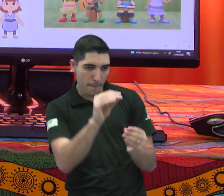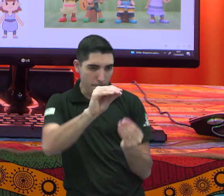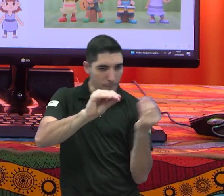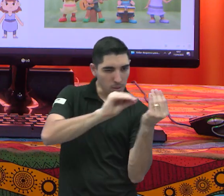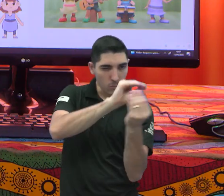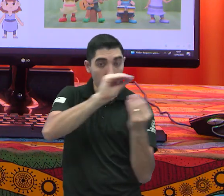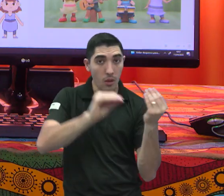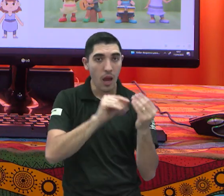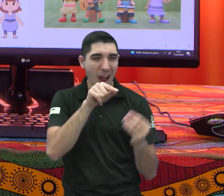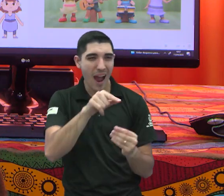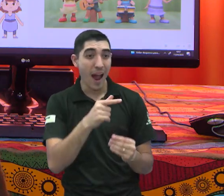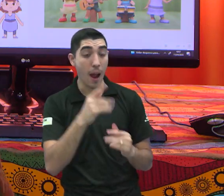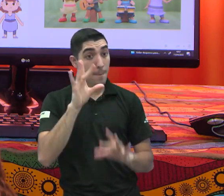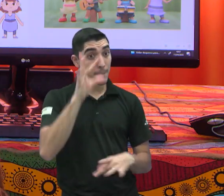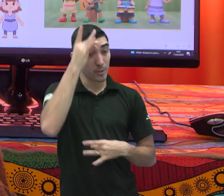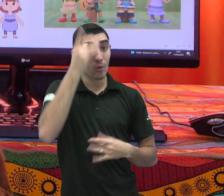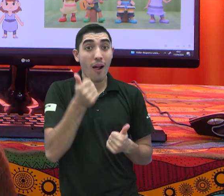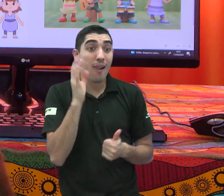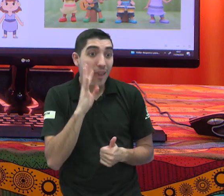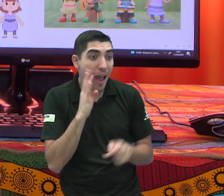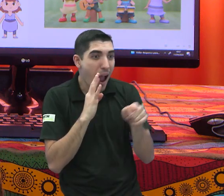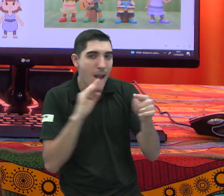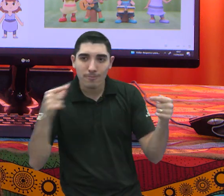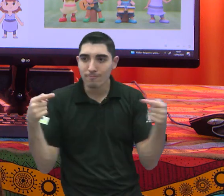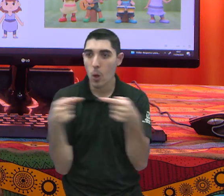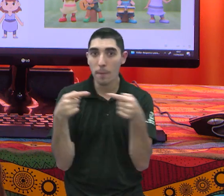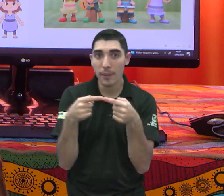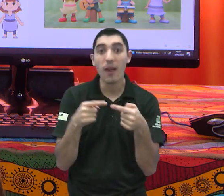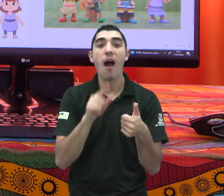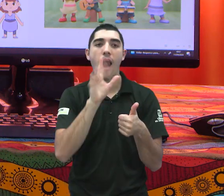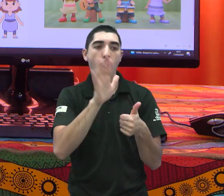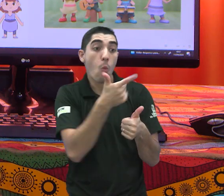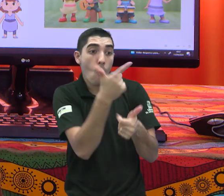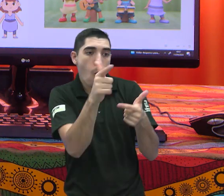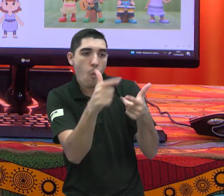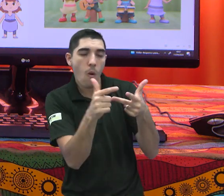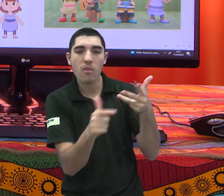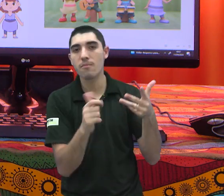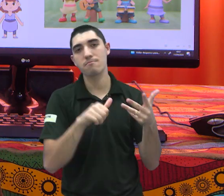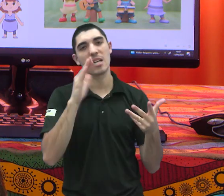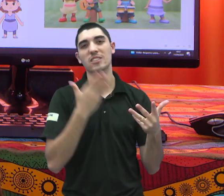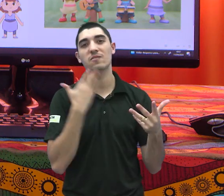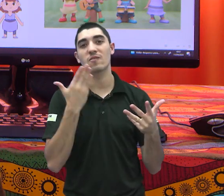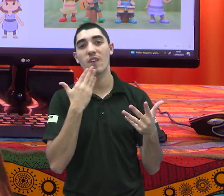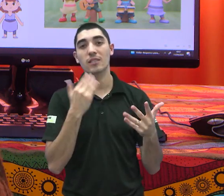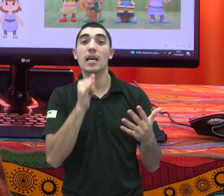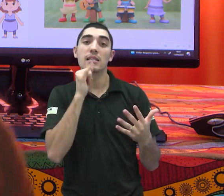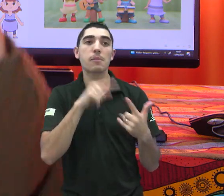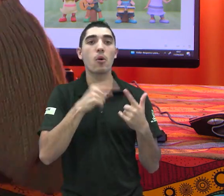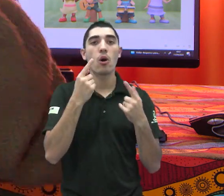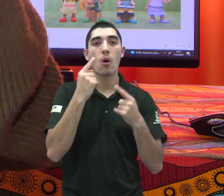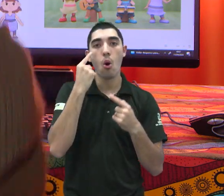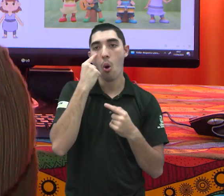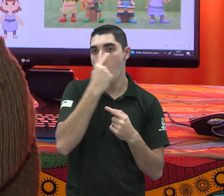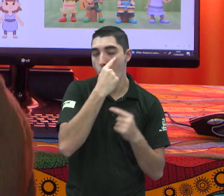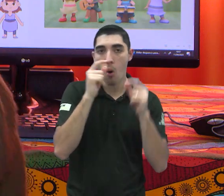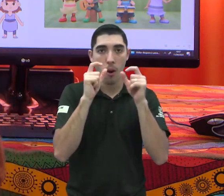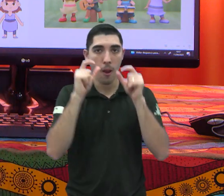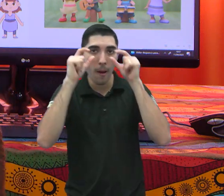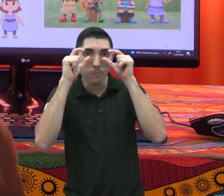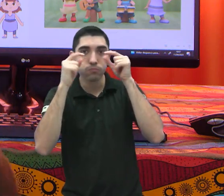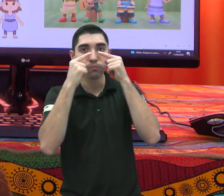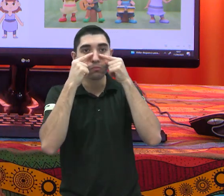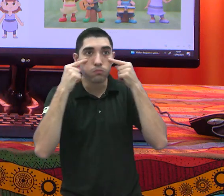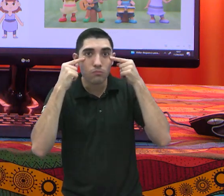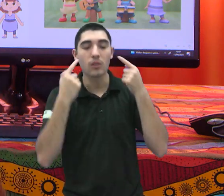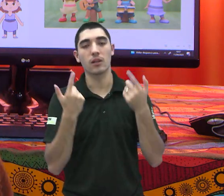gente vê que dá um personagem legal, não, esse é o estilo. Definindo o estilo, você consegue fazer os outros muito mais fáceis, né? Porque você já tem mais ou menos que o olho vai ser uma linha e uma